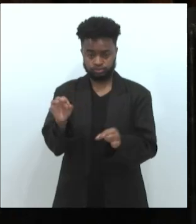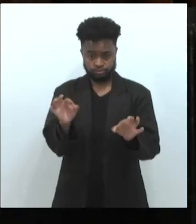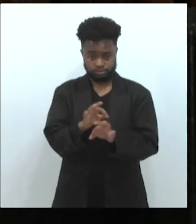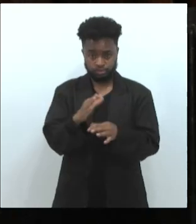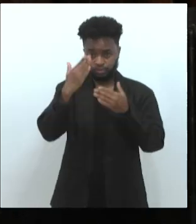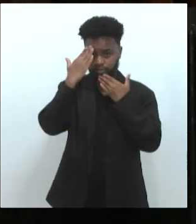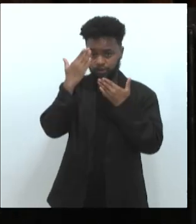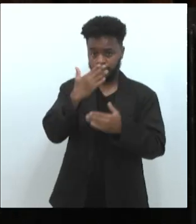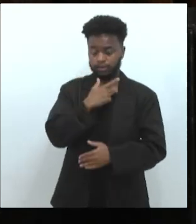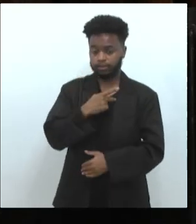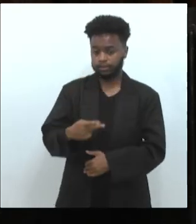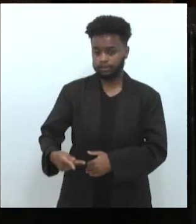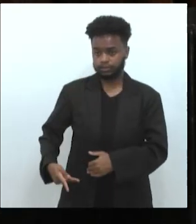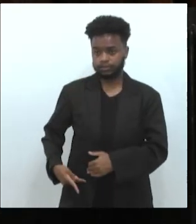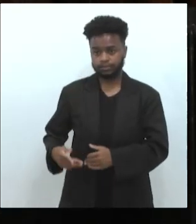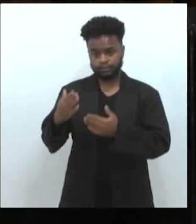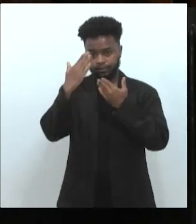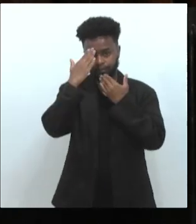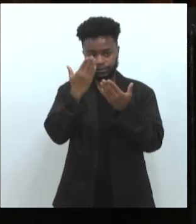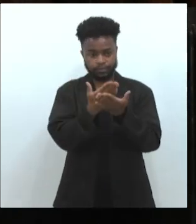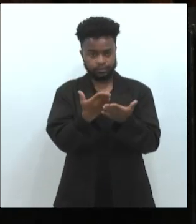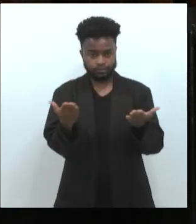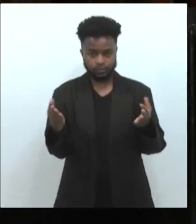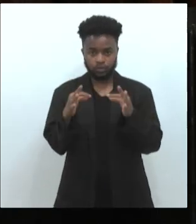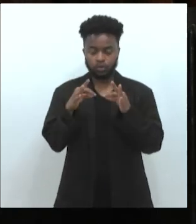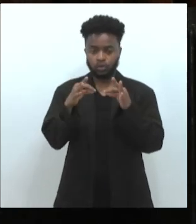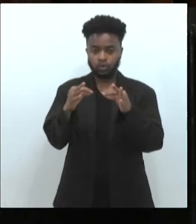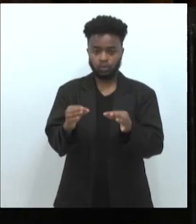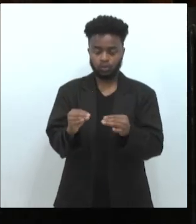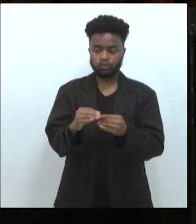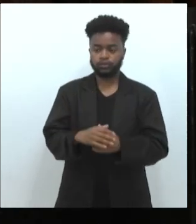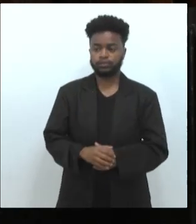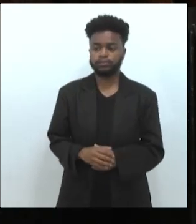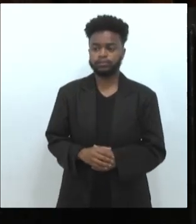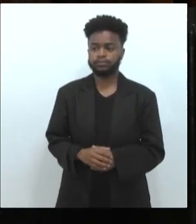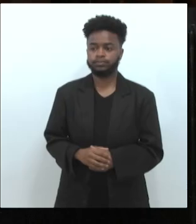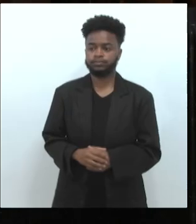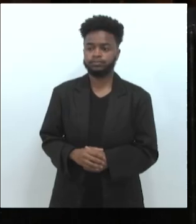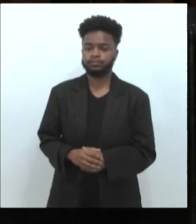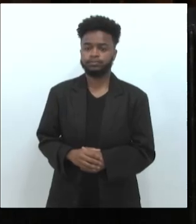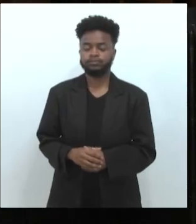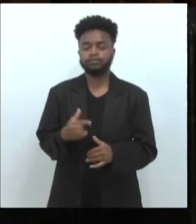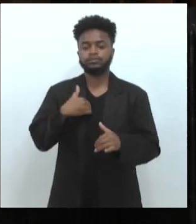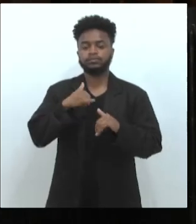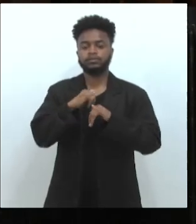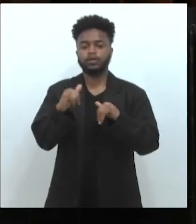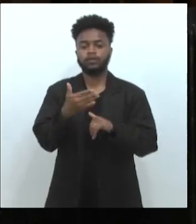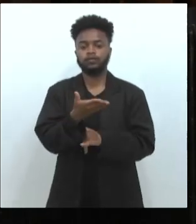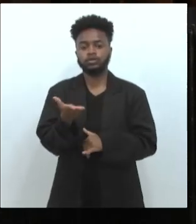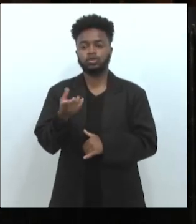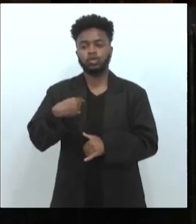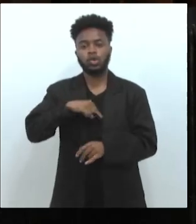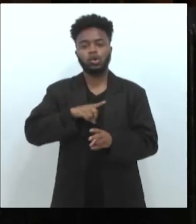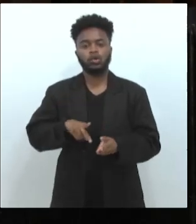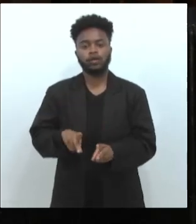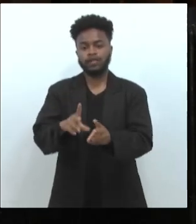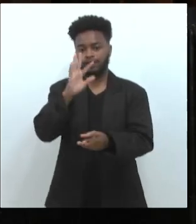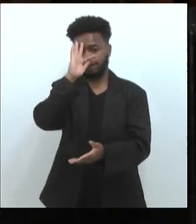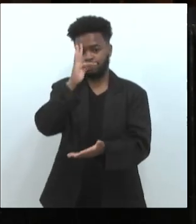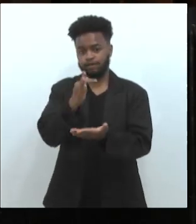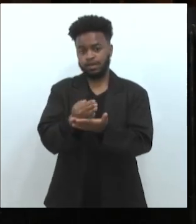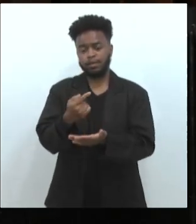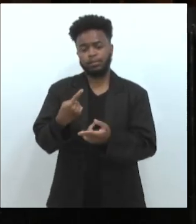obrigado, presidente, muito obrigado a todos, e digo a vocês, vamos com fé, porque eu